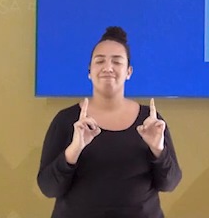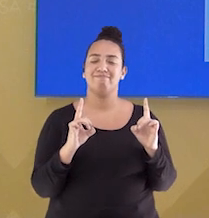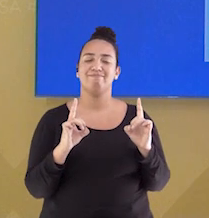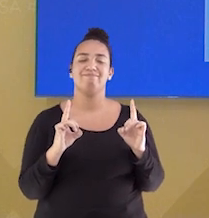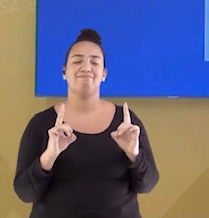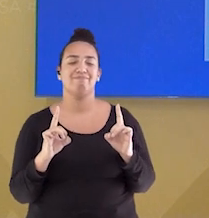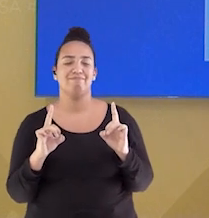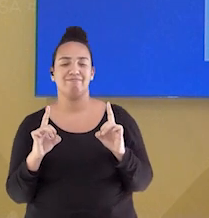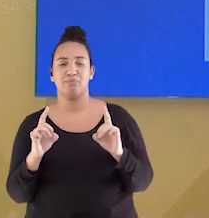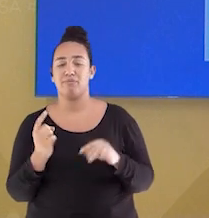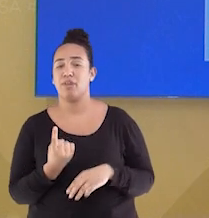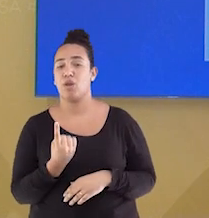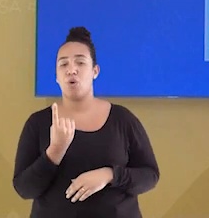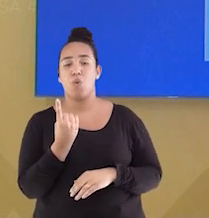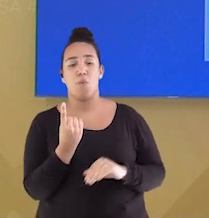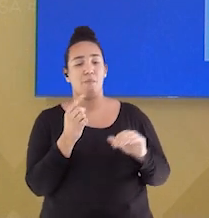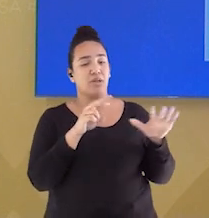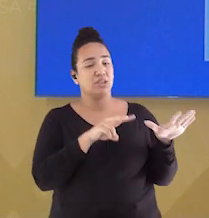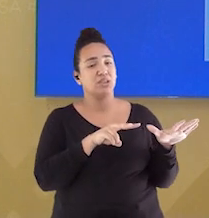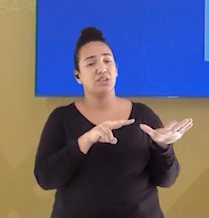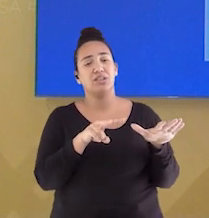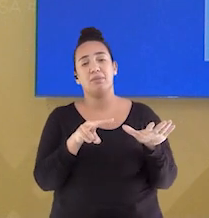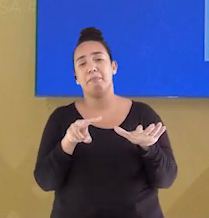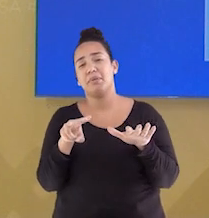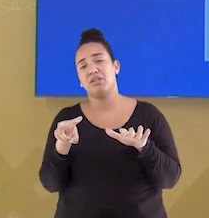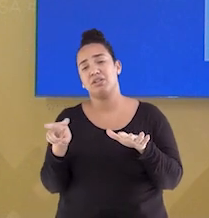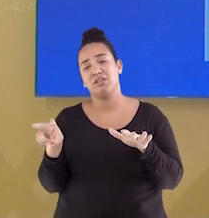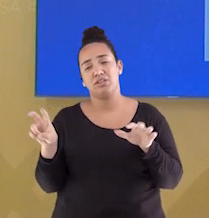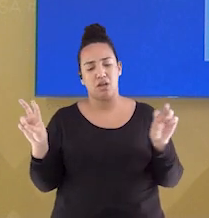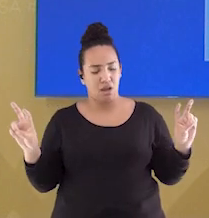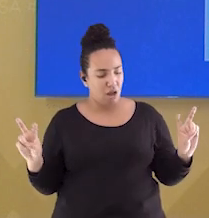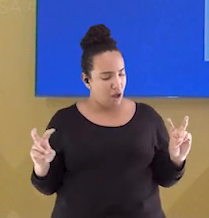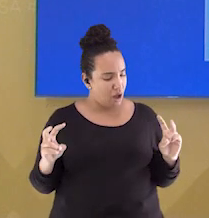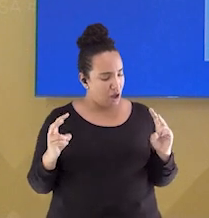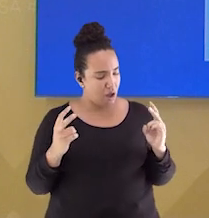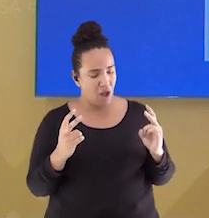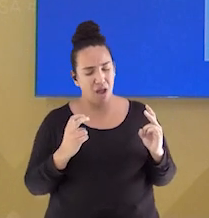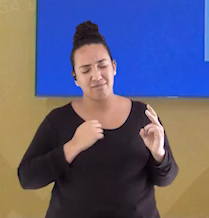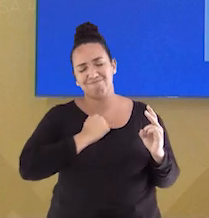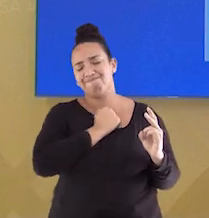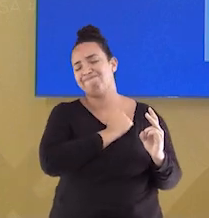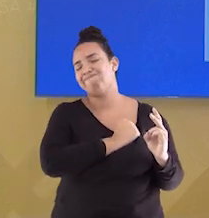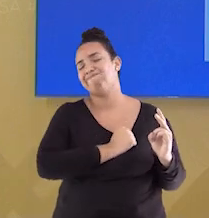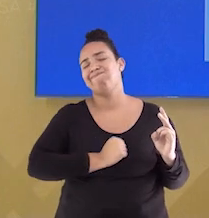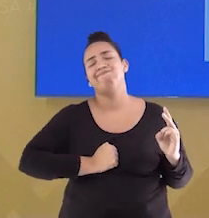Faz uma semana de saudade do seu olhar,